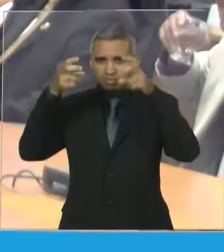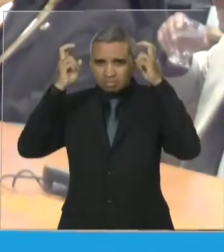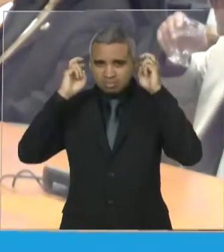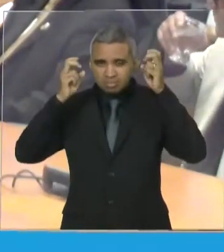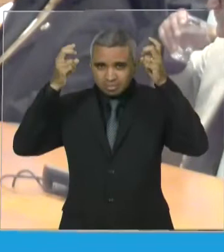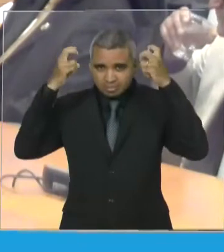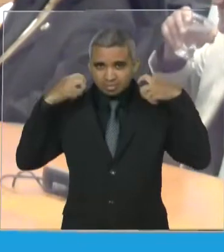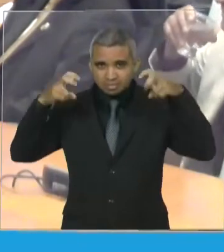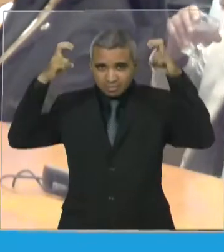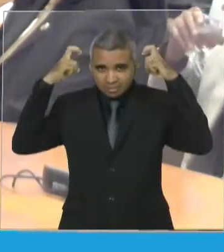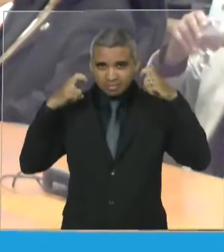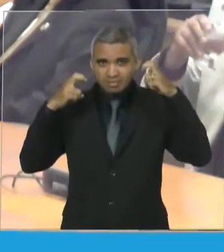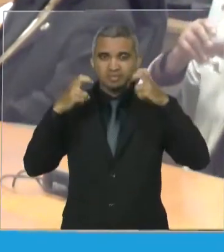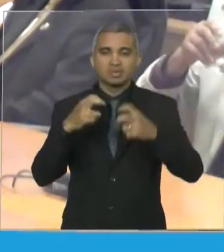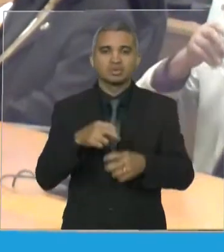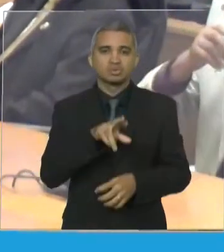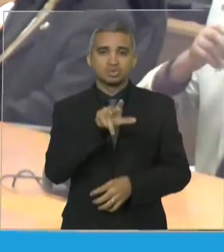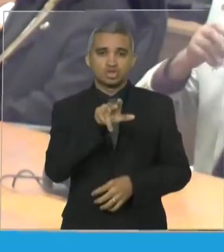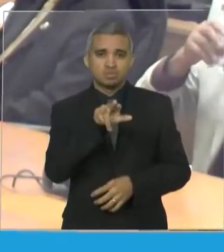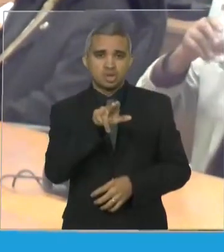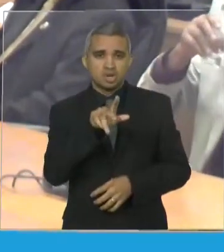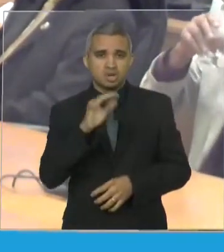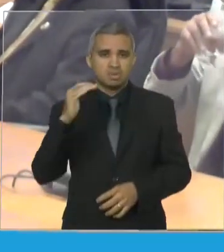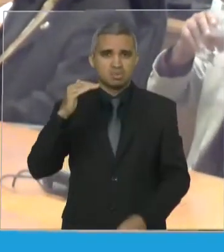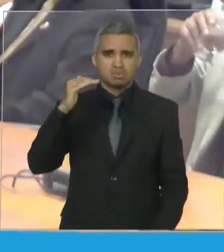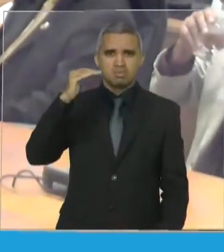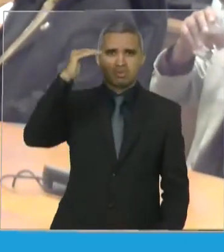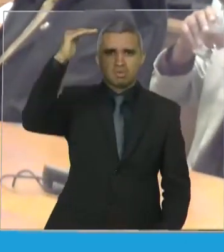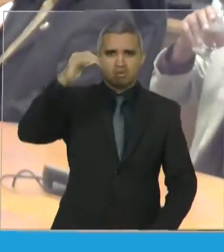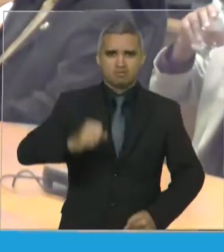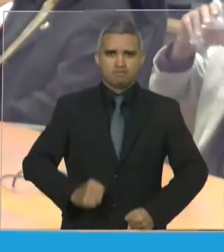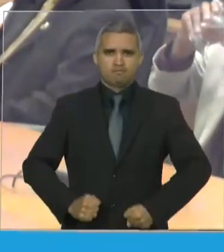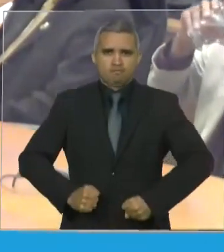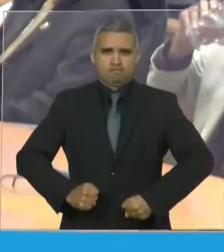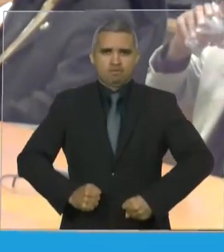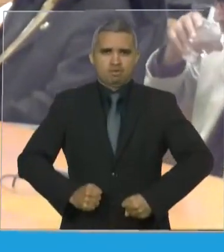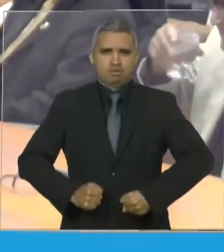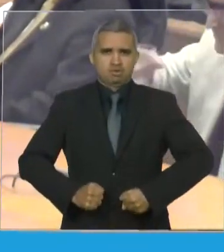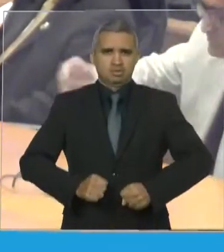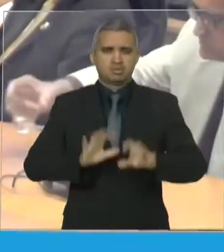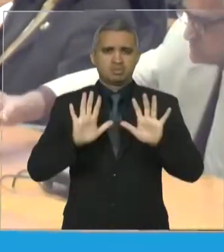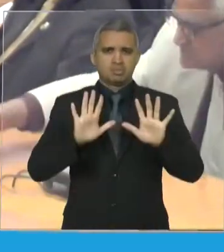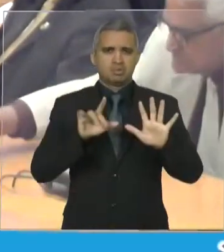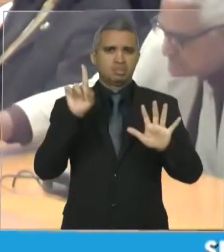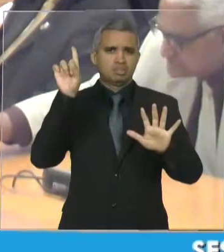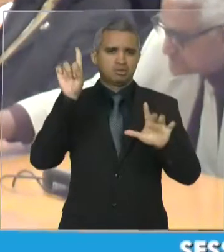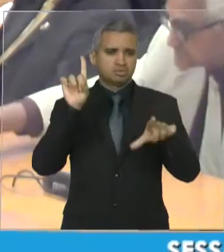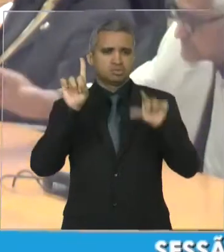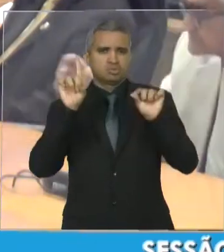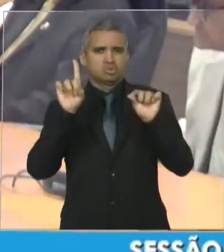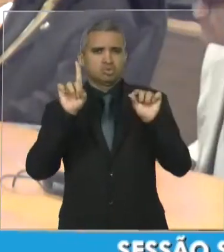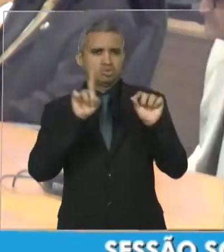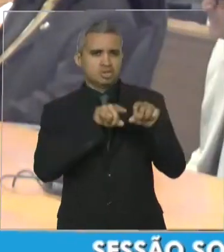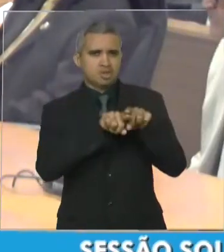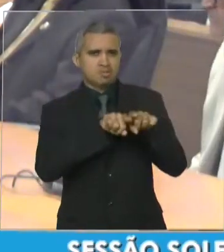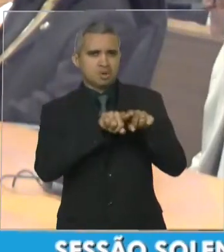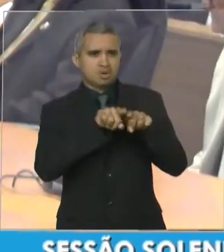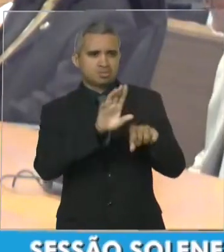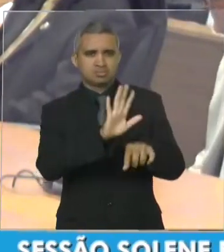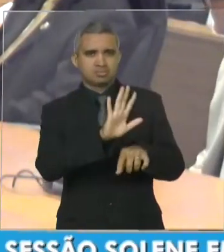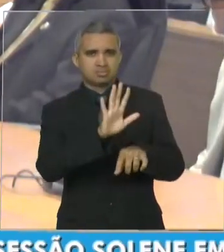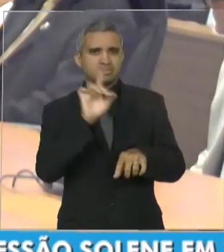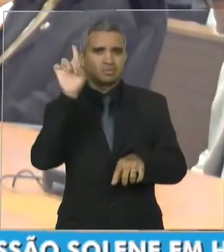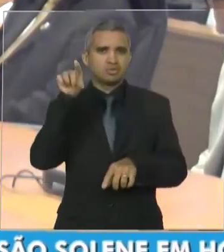todos bonitos, formosos, altos, fortes, e Deus não escolhe nenhum deles. Né? E Deus hoje